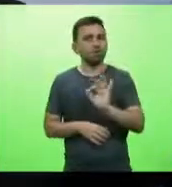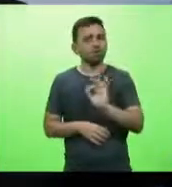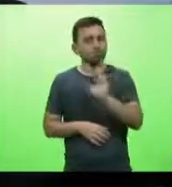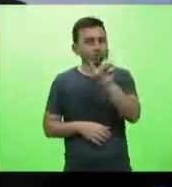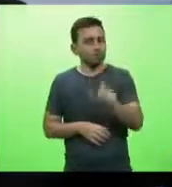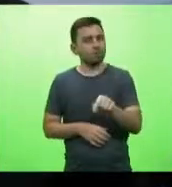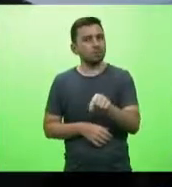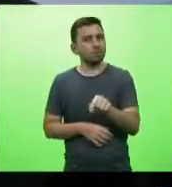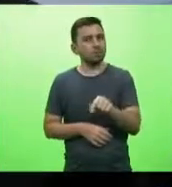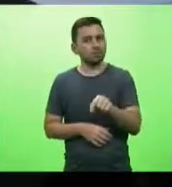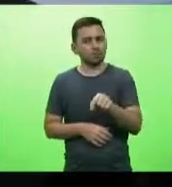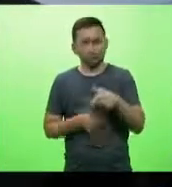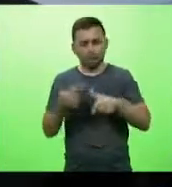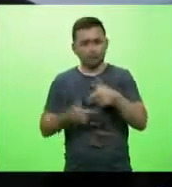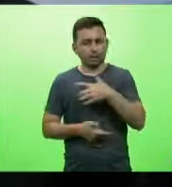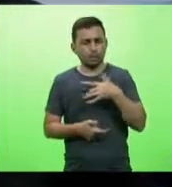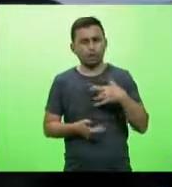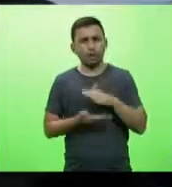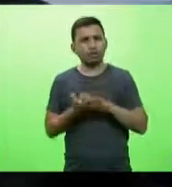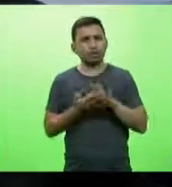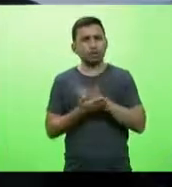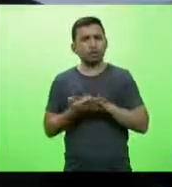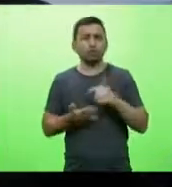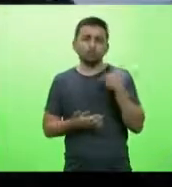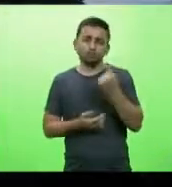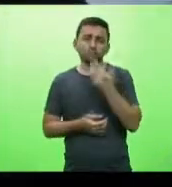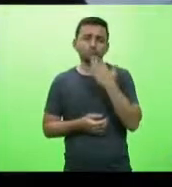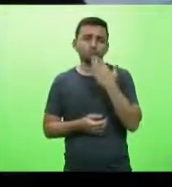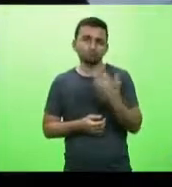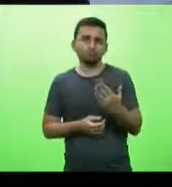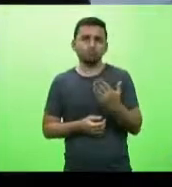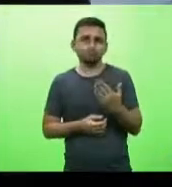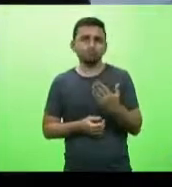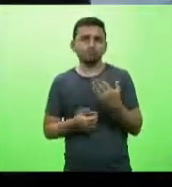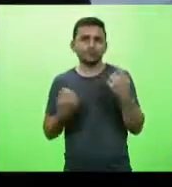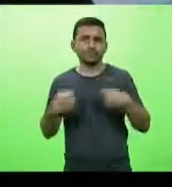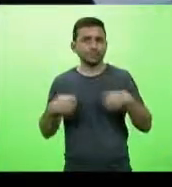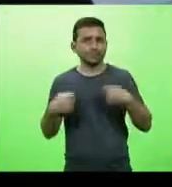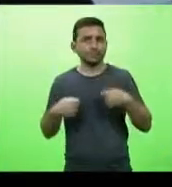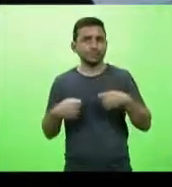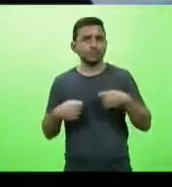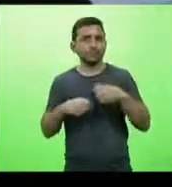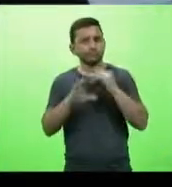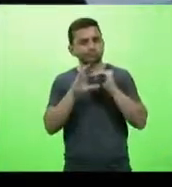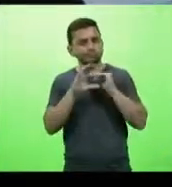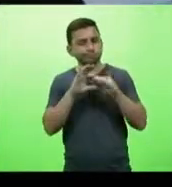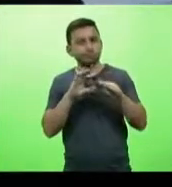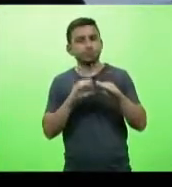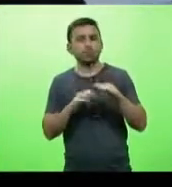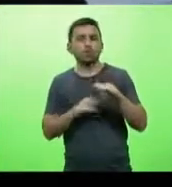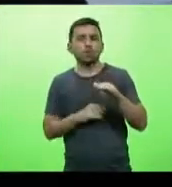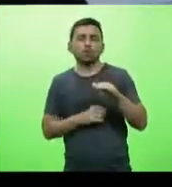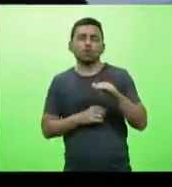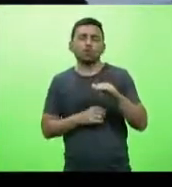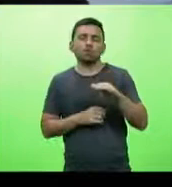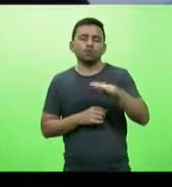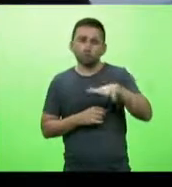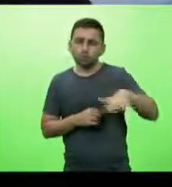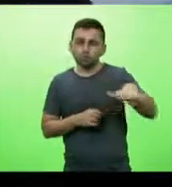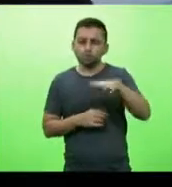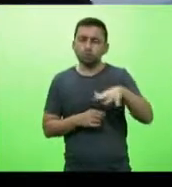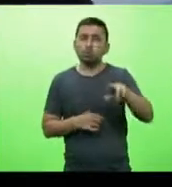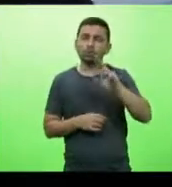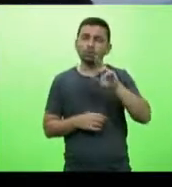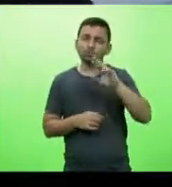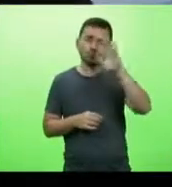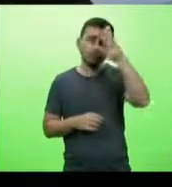ele não trabalha na saúde. Então, o que nós pedimos? Que enviasse a denúncia via ouvidoria, para que eles pudessem ter